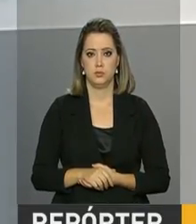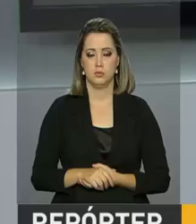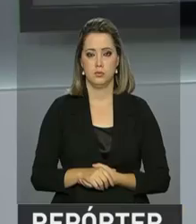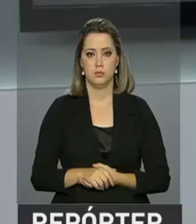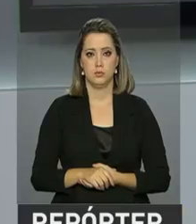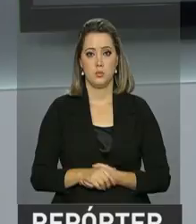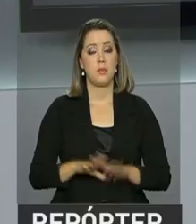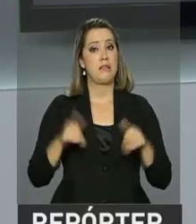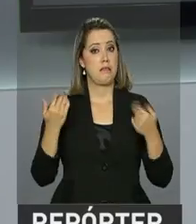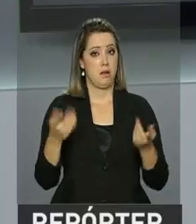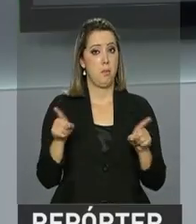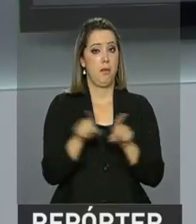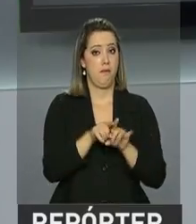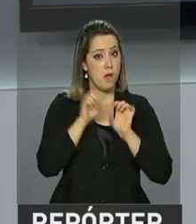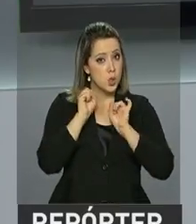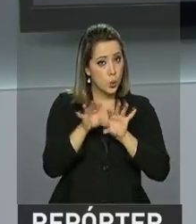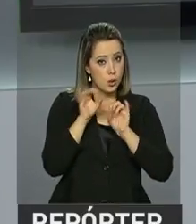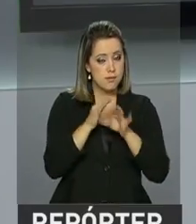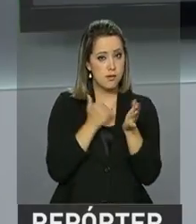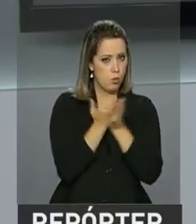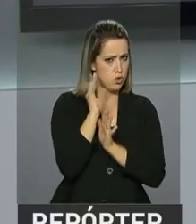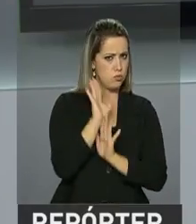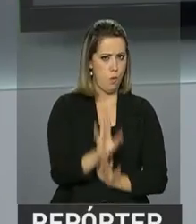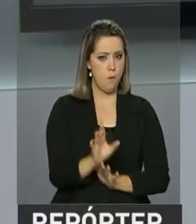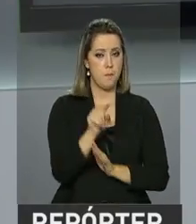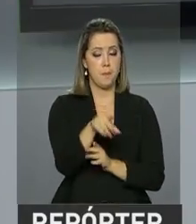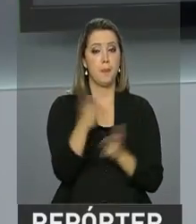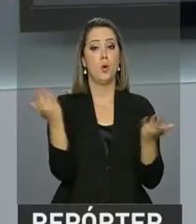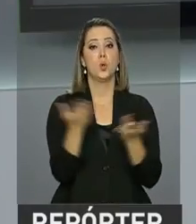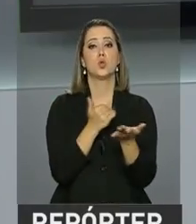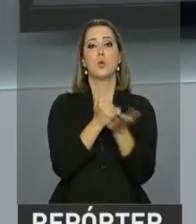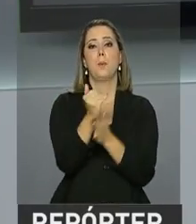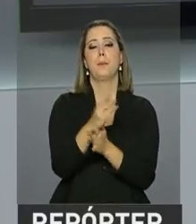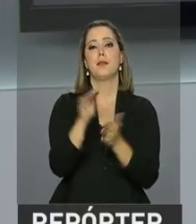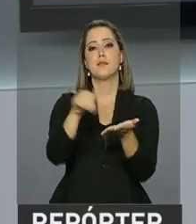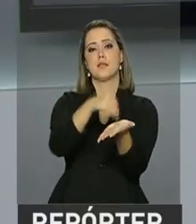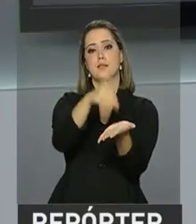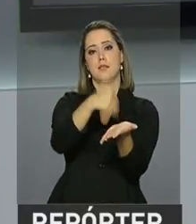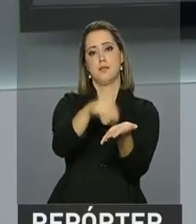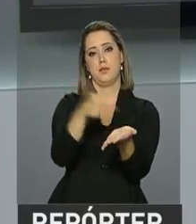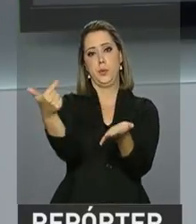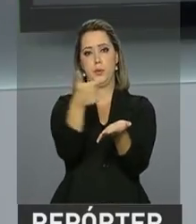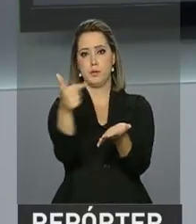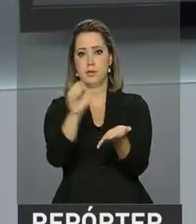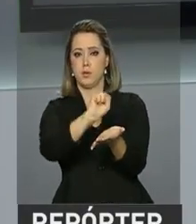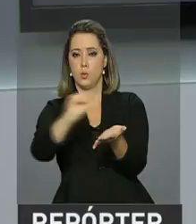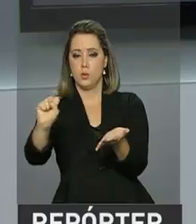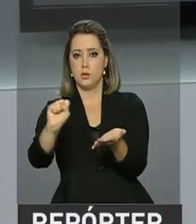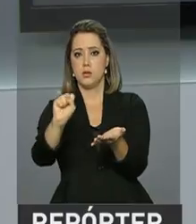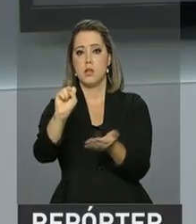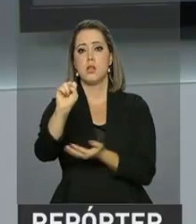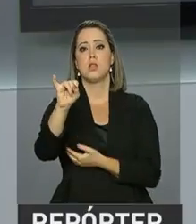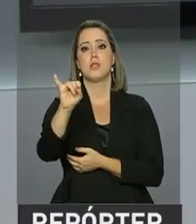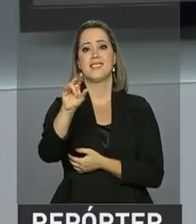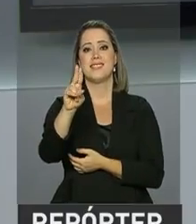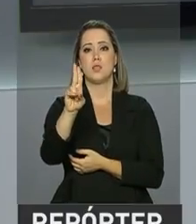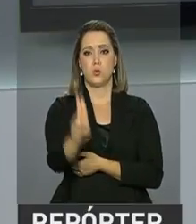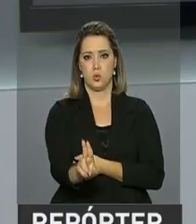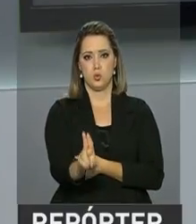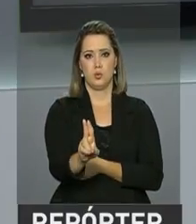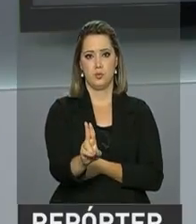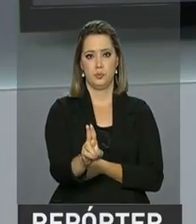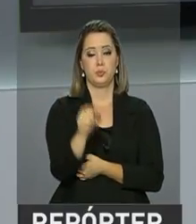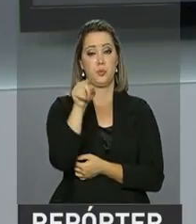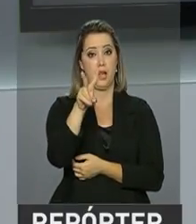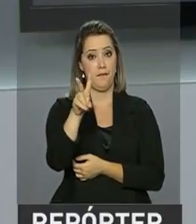e ainda sobre educação começa hoje o prazo de matrícula para a segunda edição do sistema de seleção unificada o